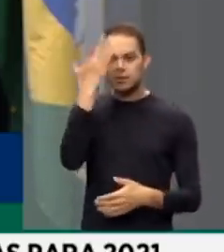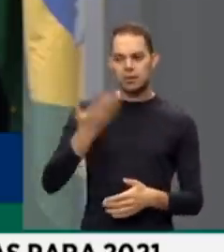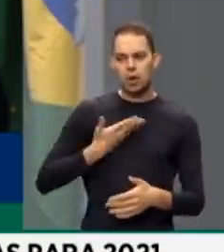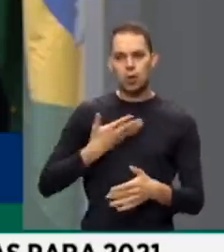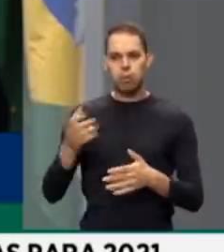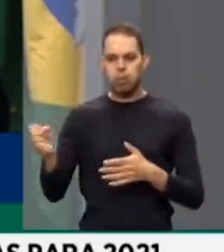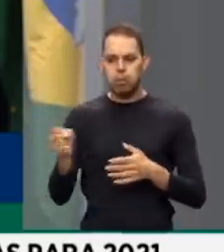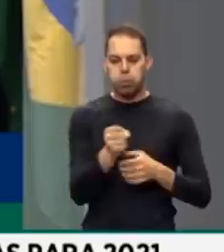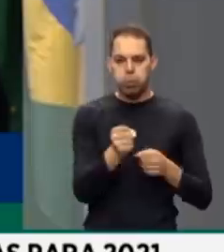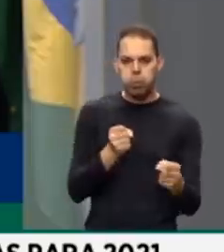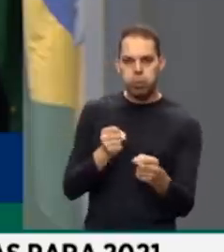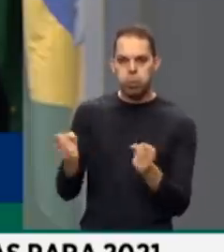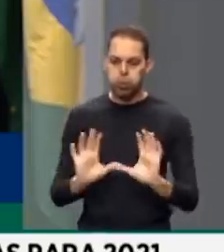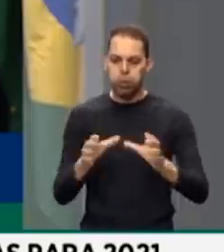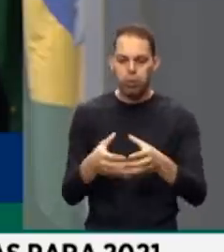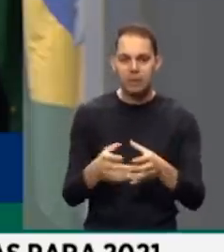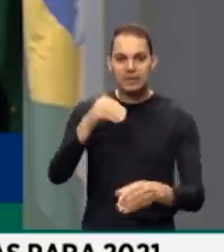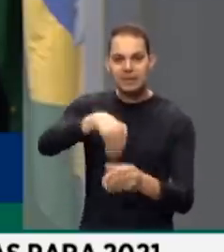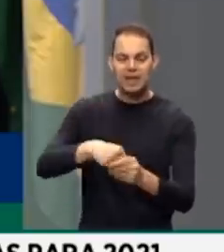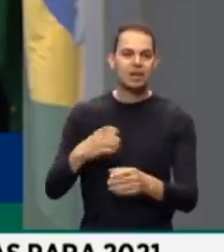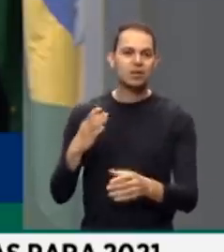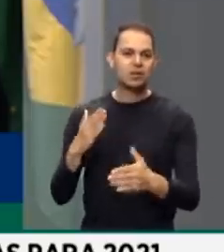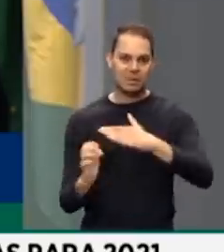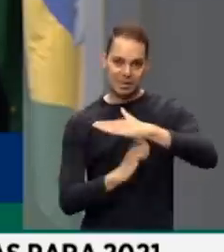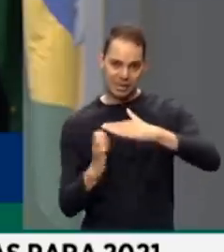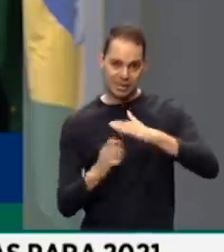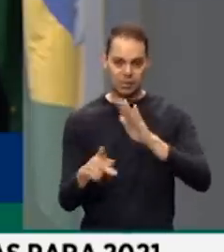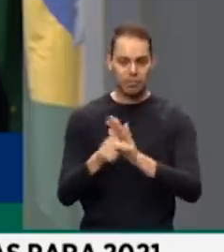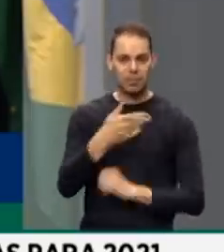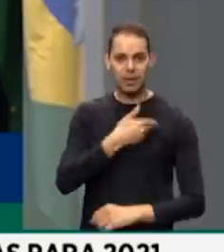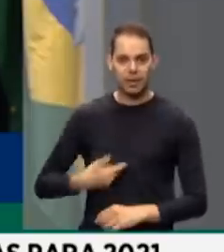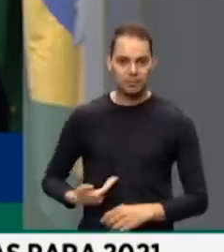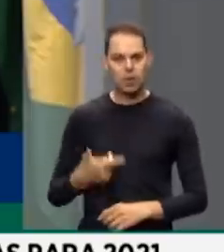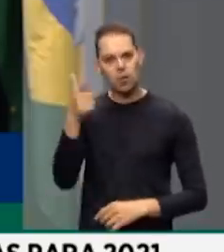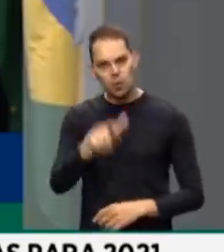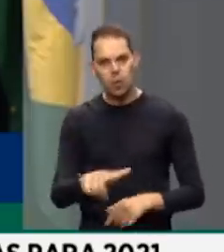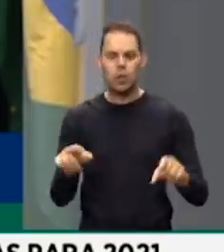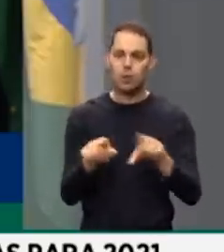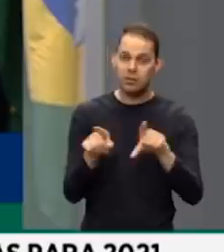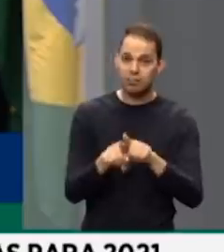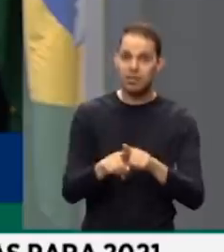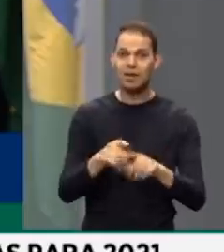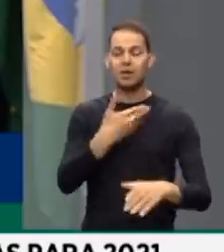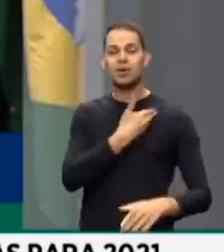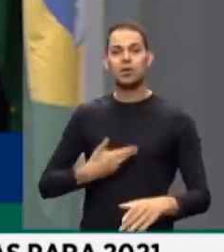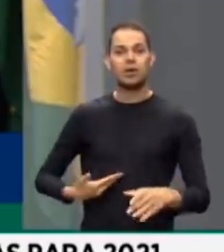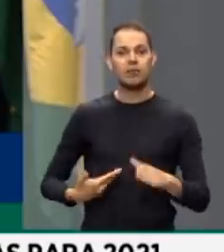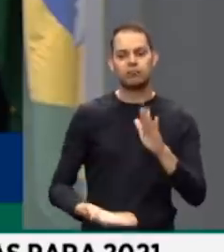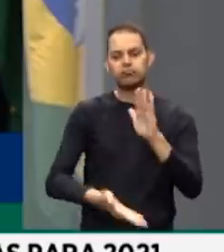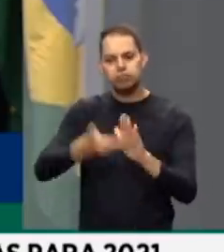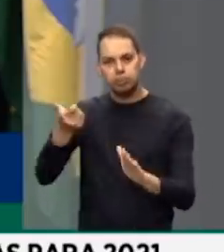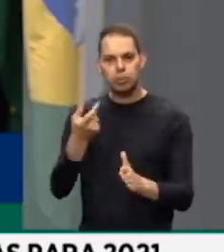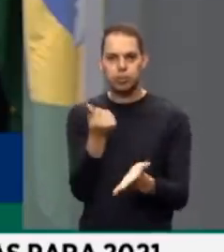apadrinhados políticos dentro dessas empresas estatais. E mais do que isso, o governo excluiu o investimento